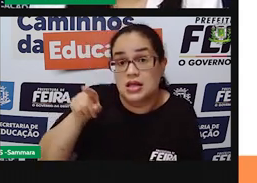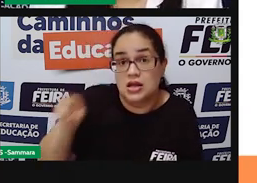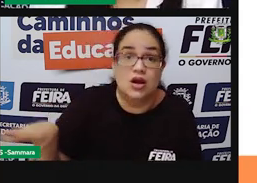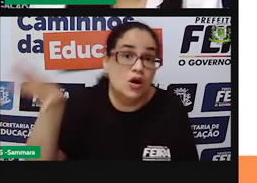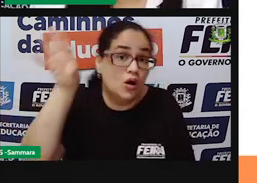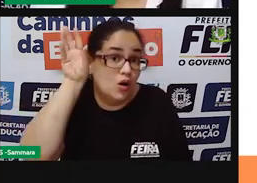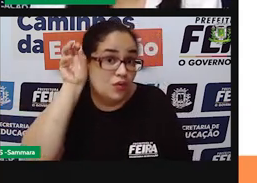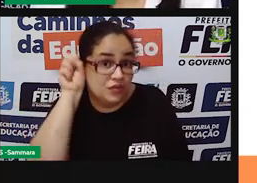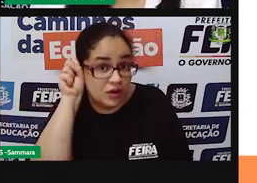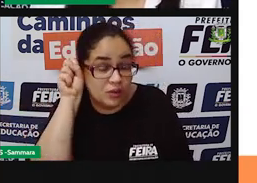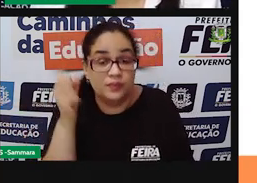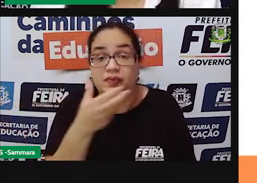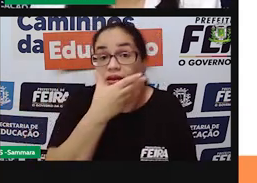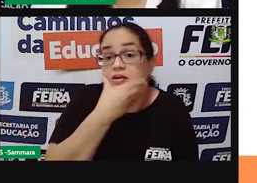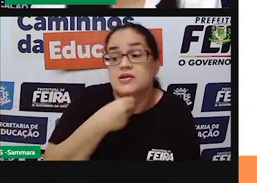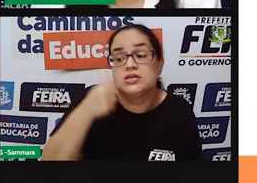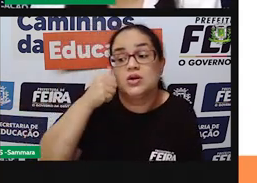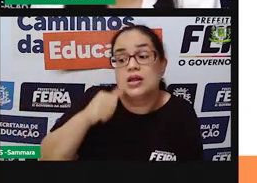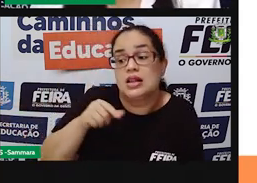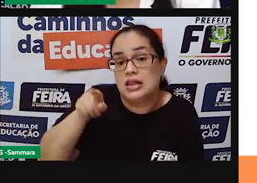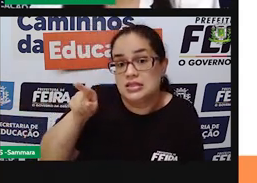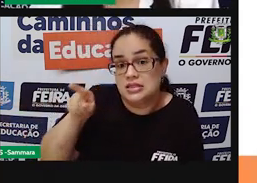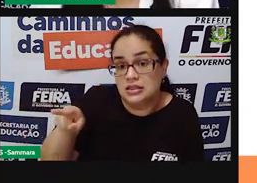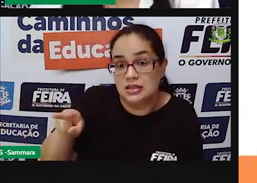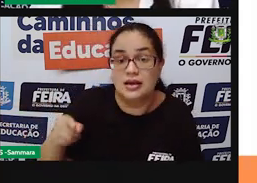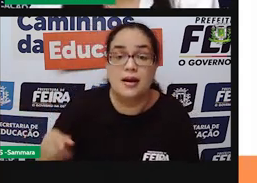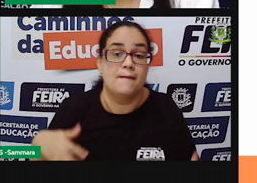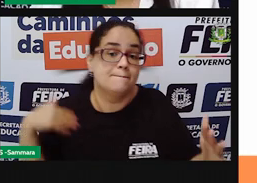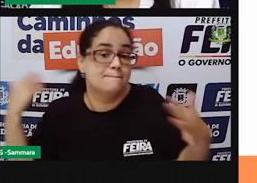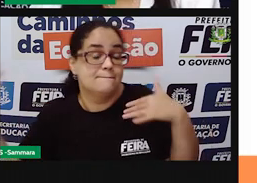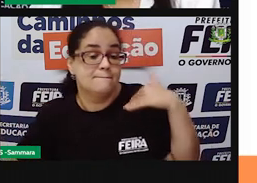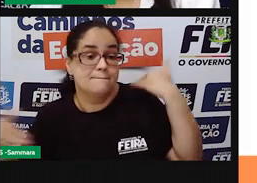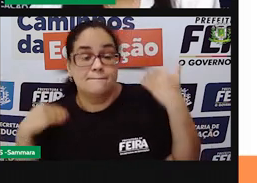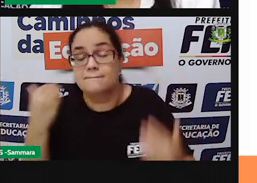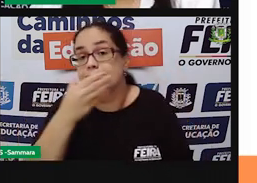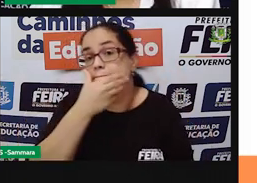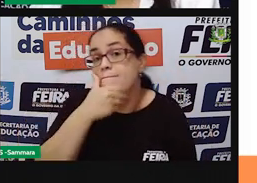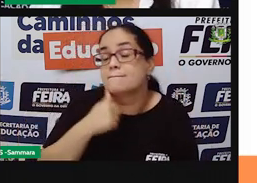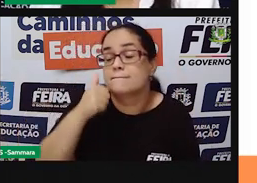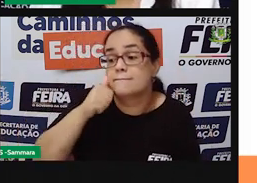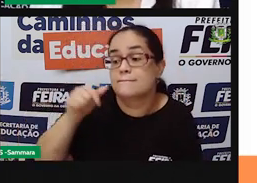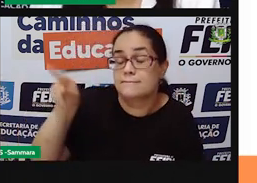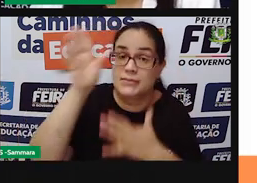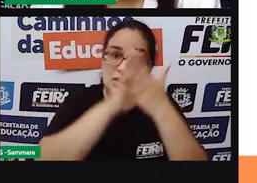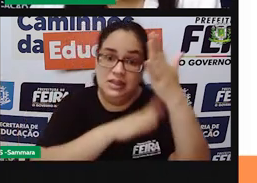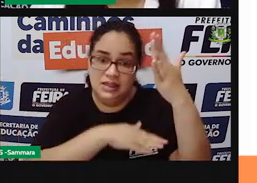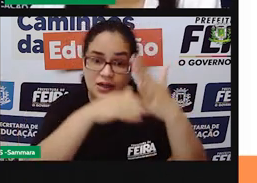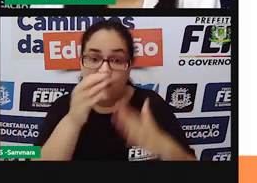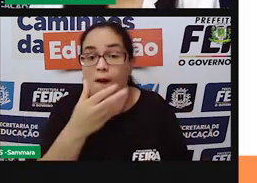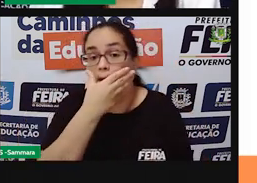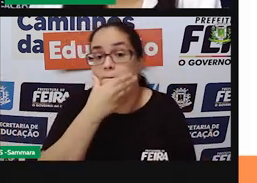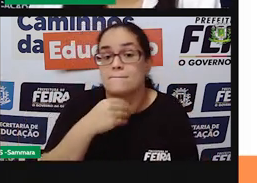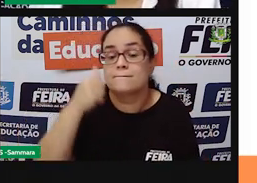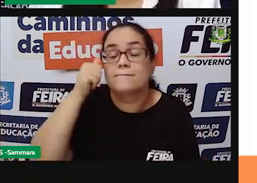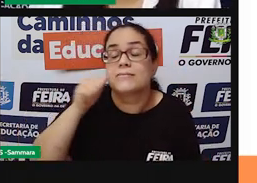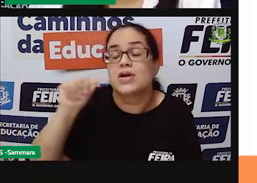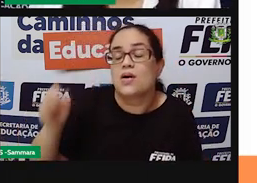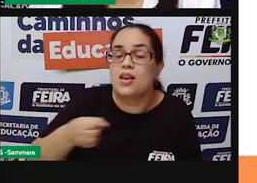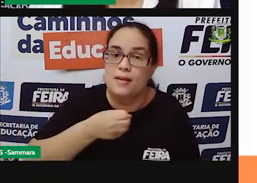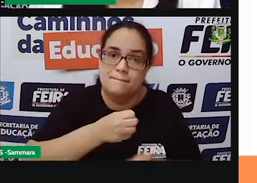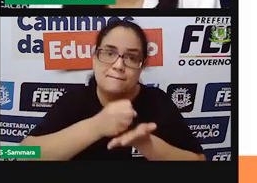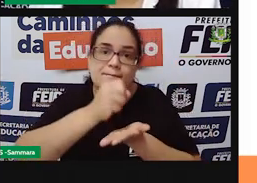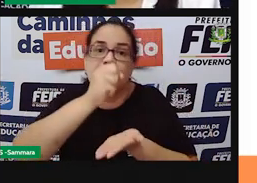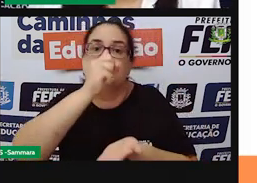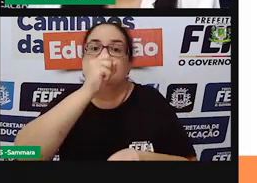elas ouvirão, eles ou elas passearão, eles ou elas pintarão, eles